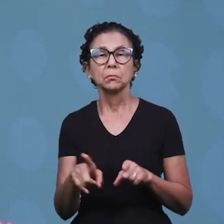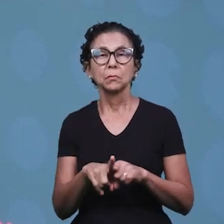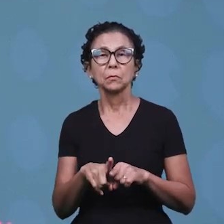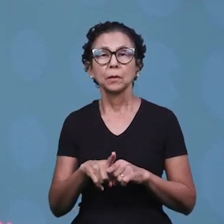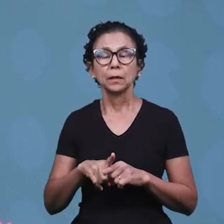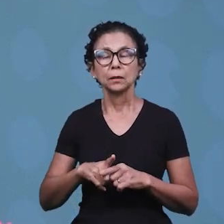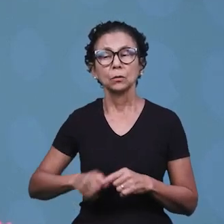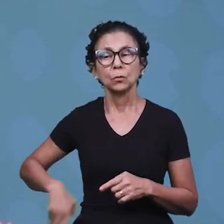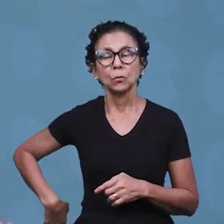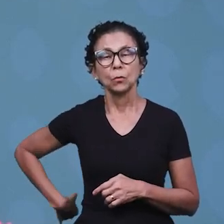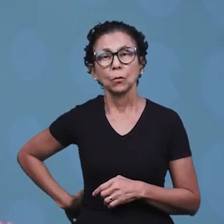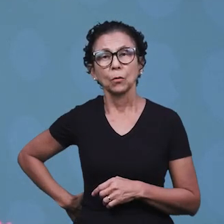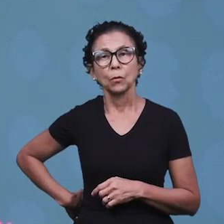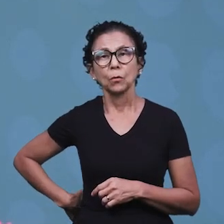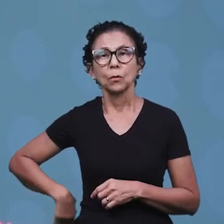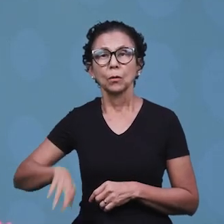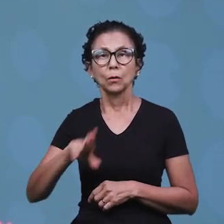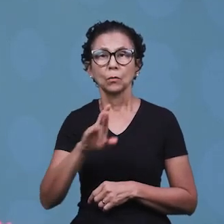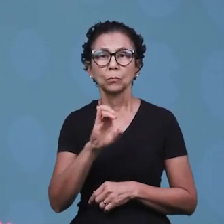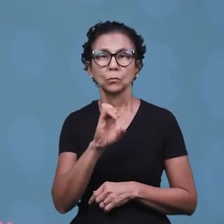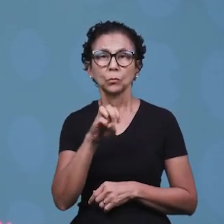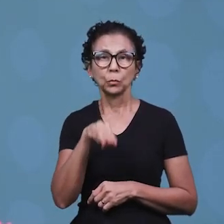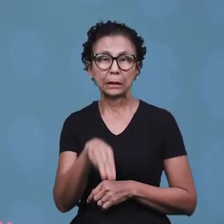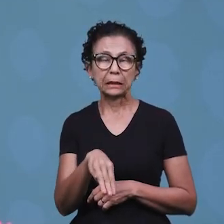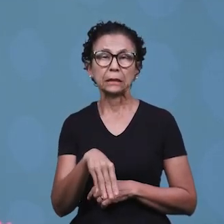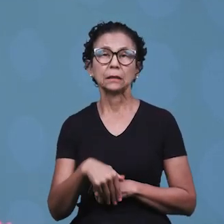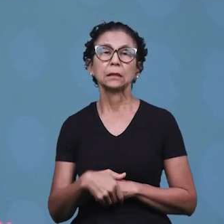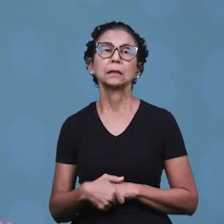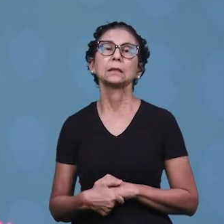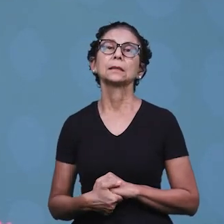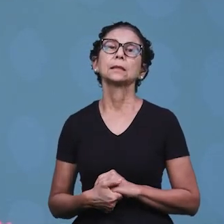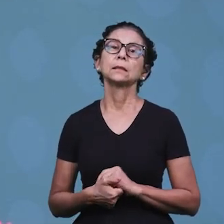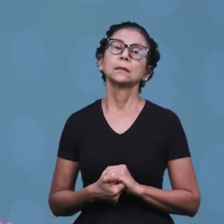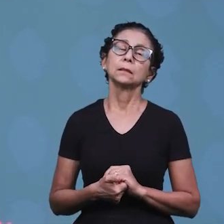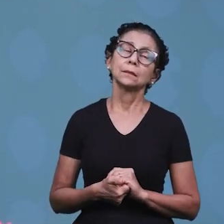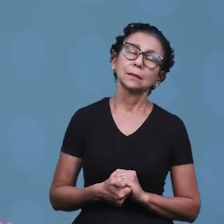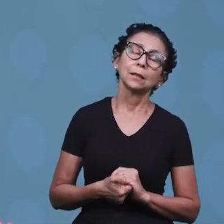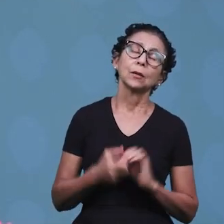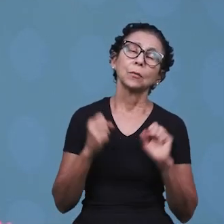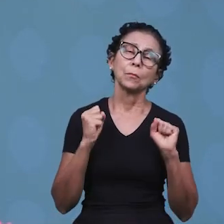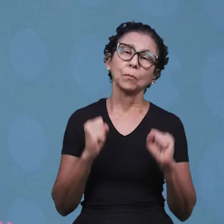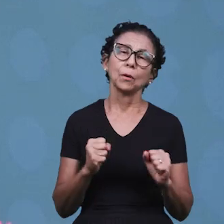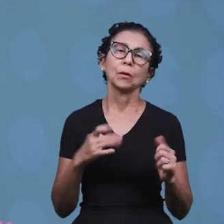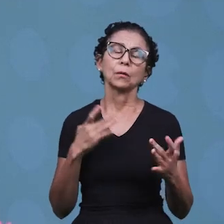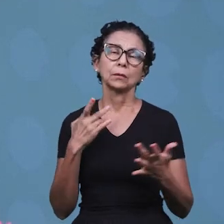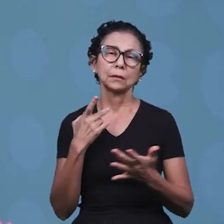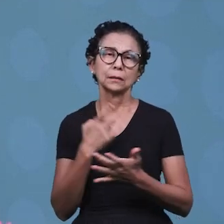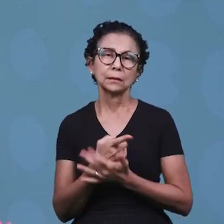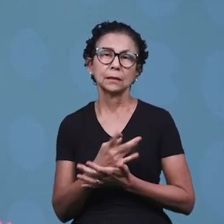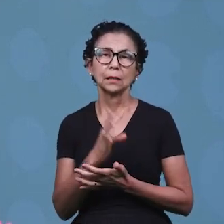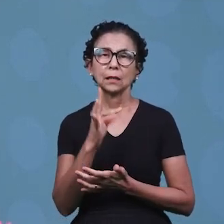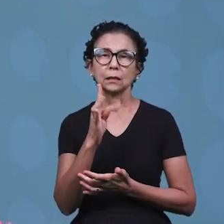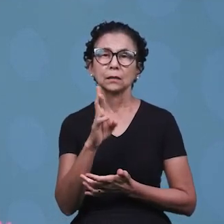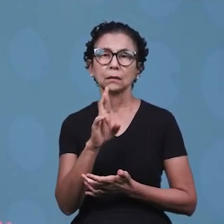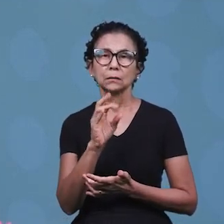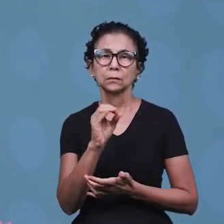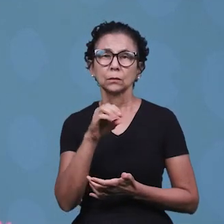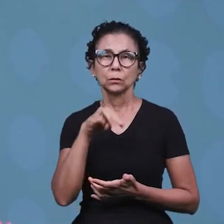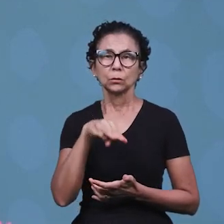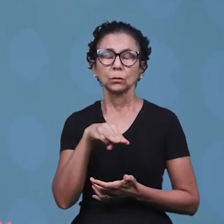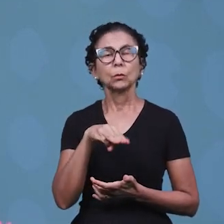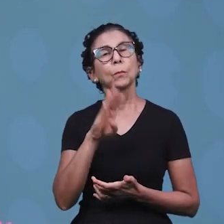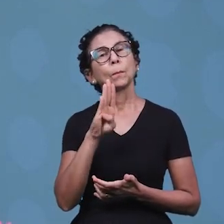relacionados justamente a isso, né? Formação de trombo, câncer de mama. Então, mulheres que têm esses